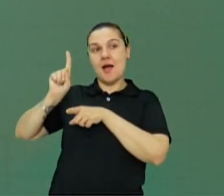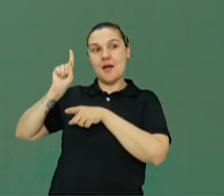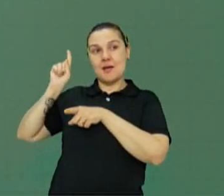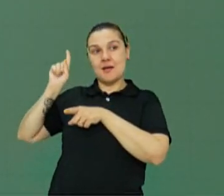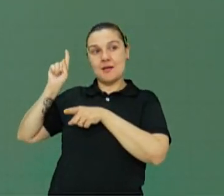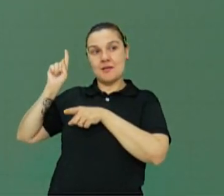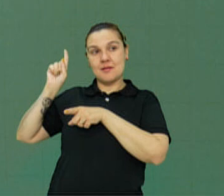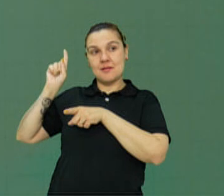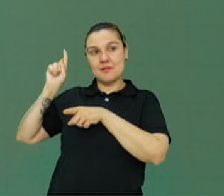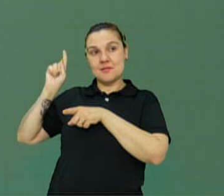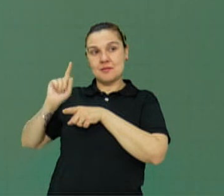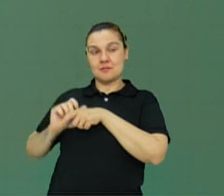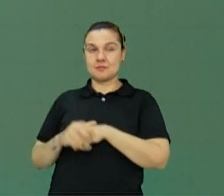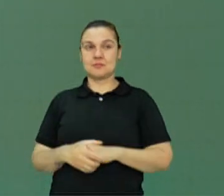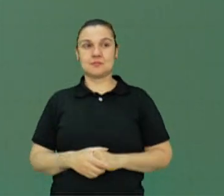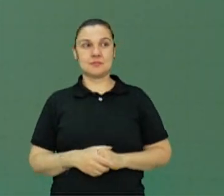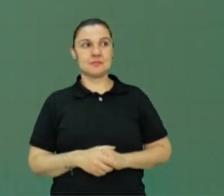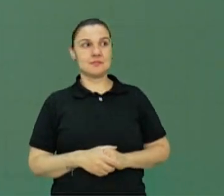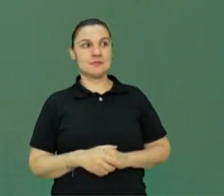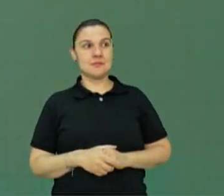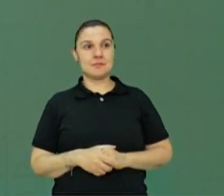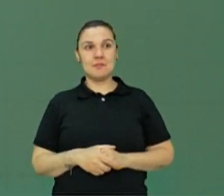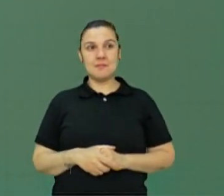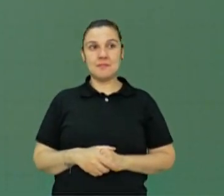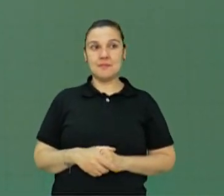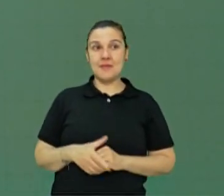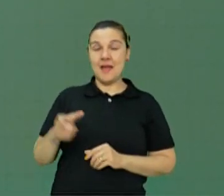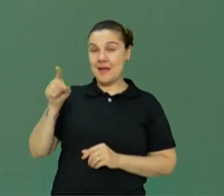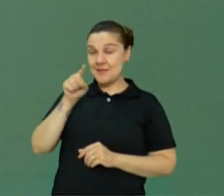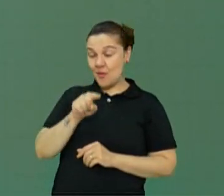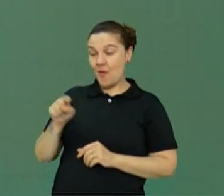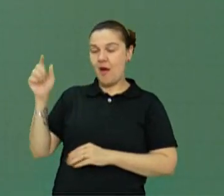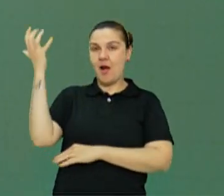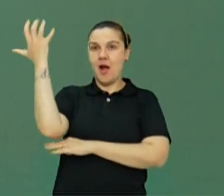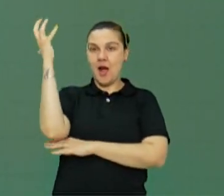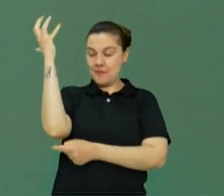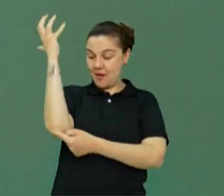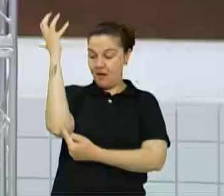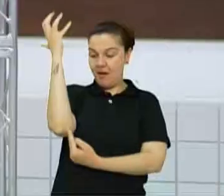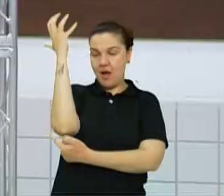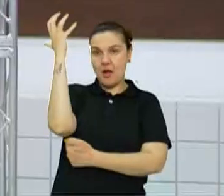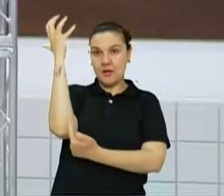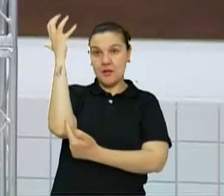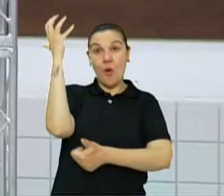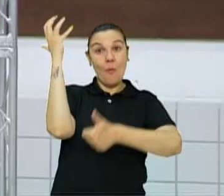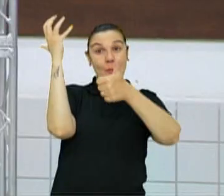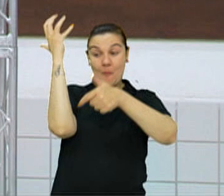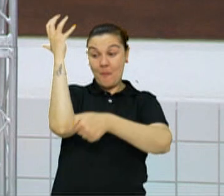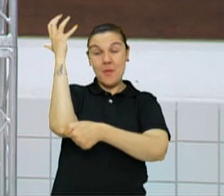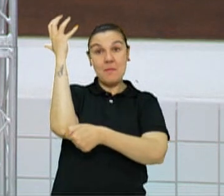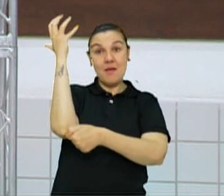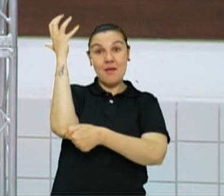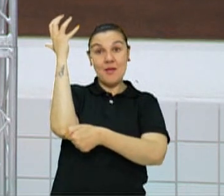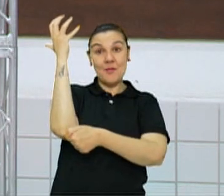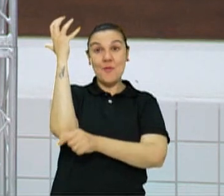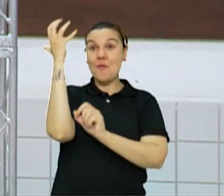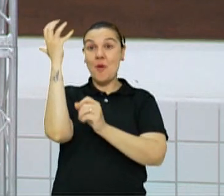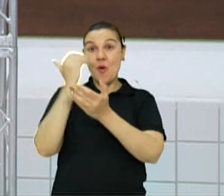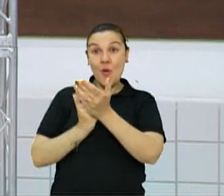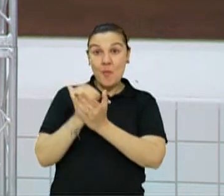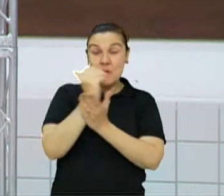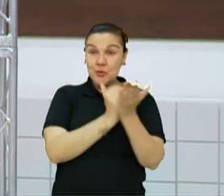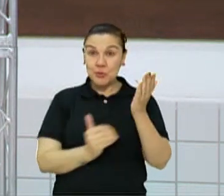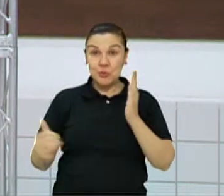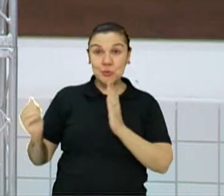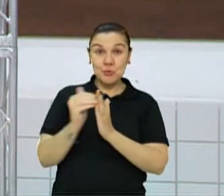ancestral. Esse aqui é o ancestral. Então, a base da árvore filogenética é o ancestral, aquele que deu origem a todos